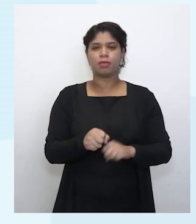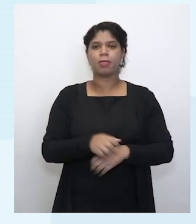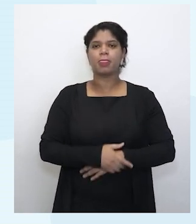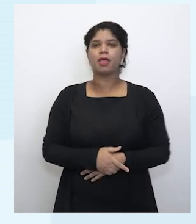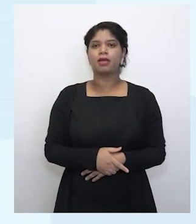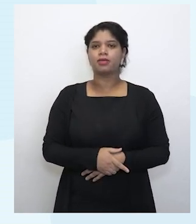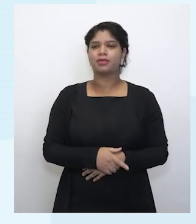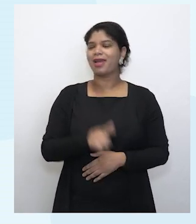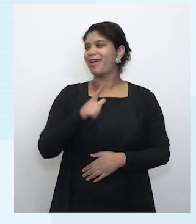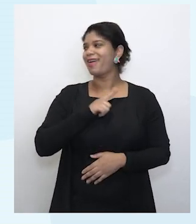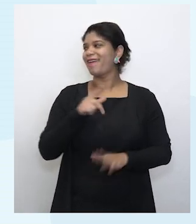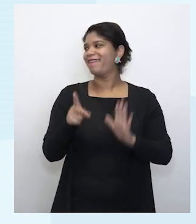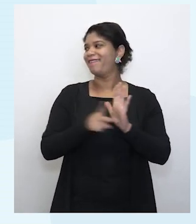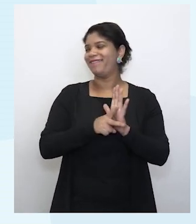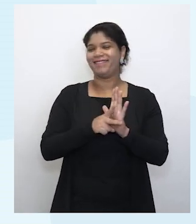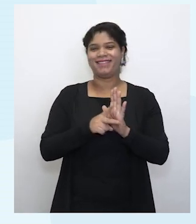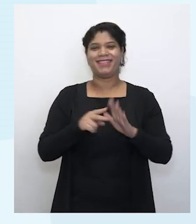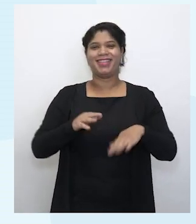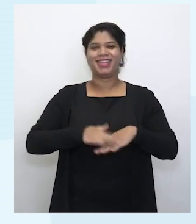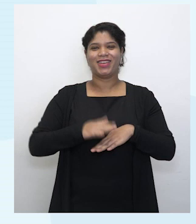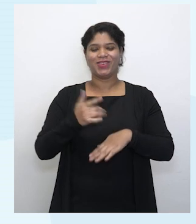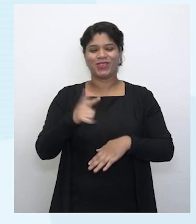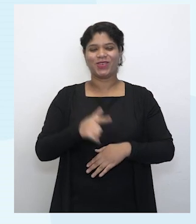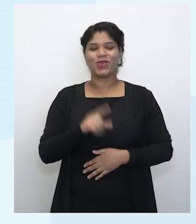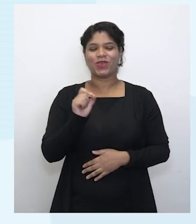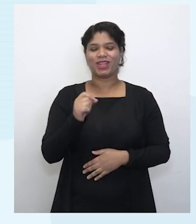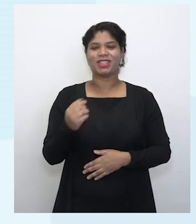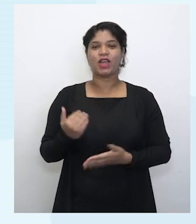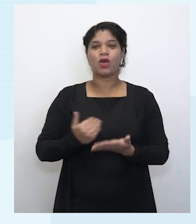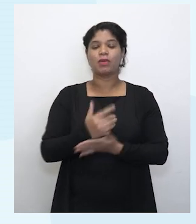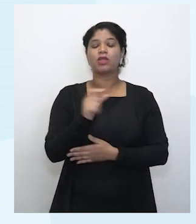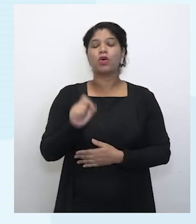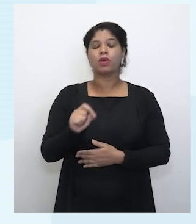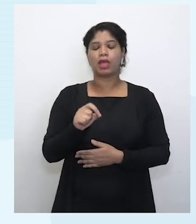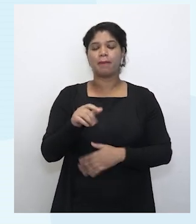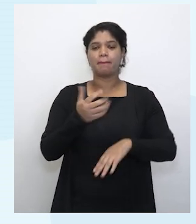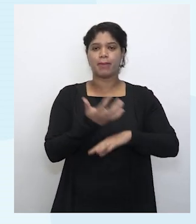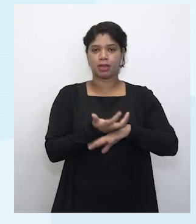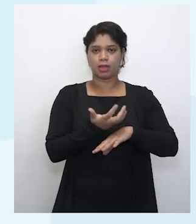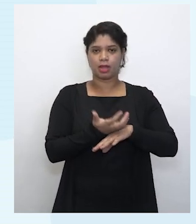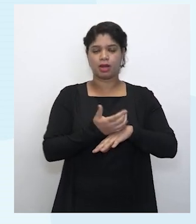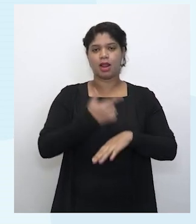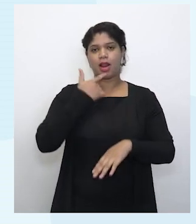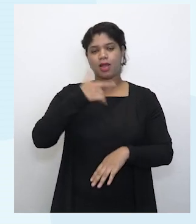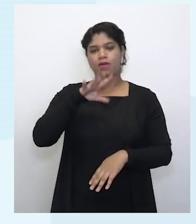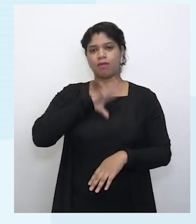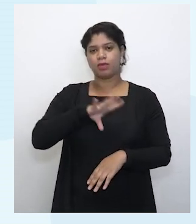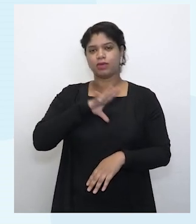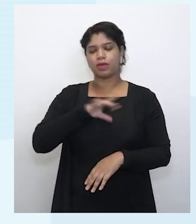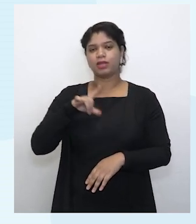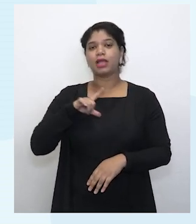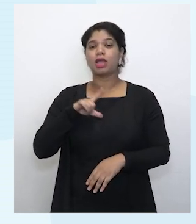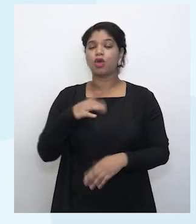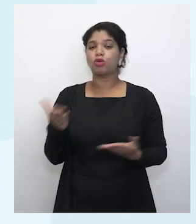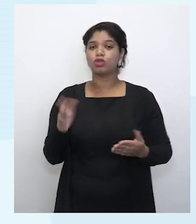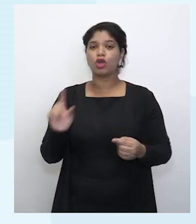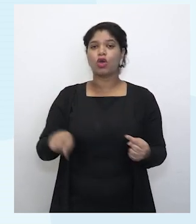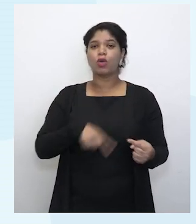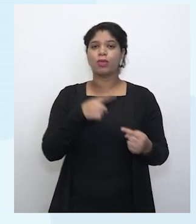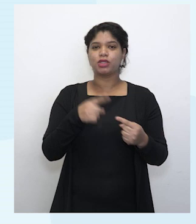teremos, nesse percurso formativo, inicialmente língua portuguesa, vamos ter os objetivos,